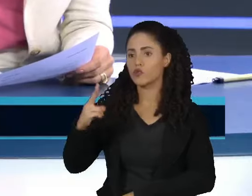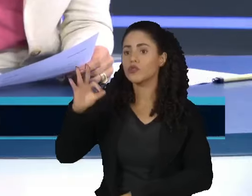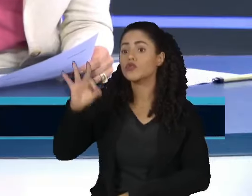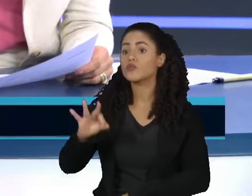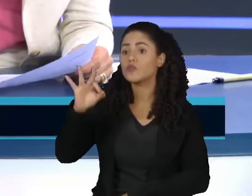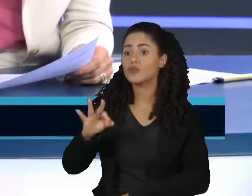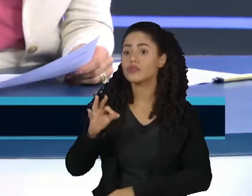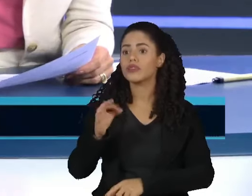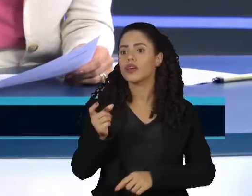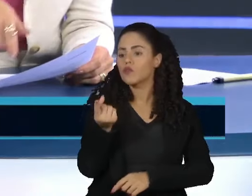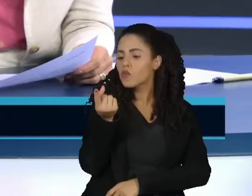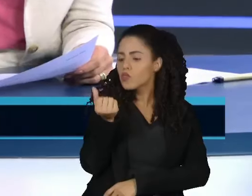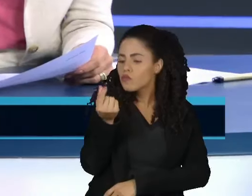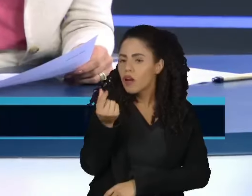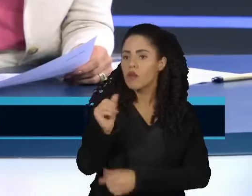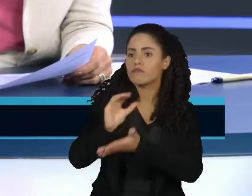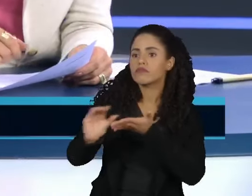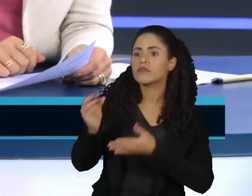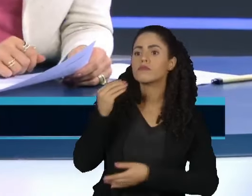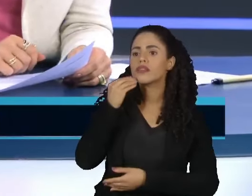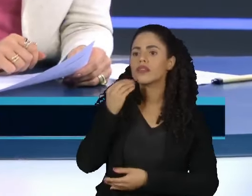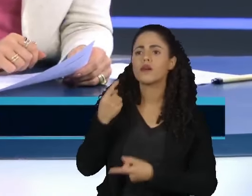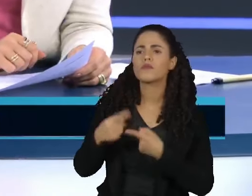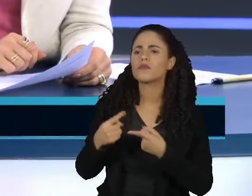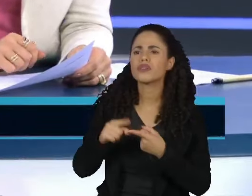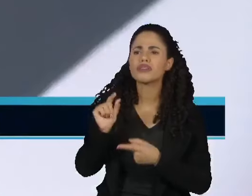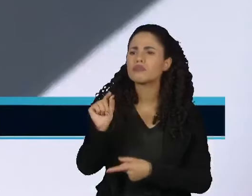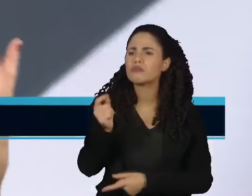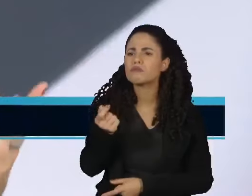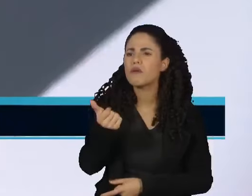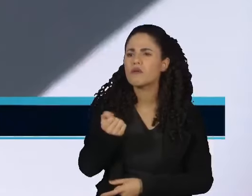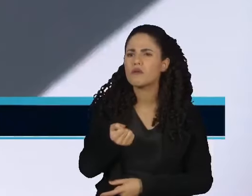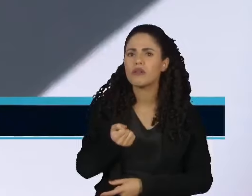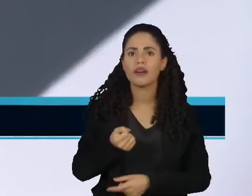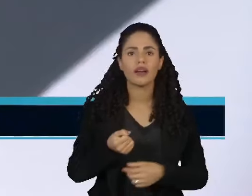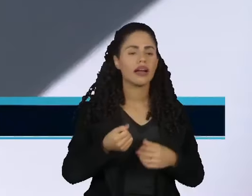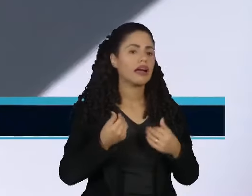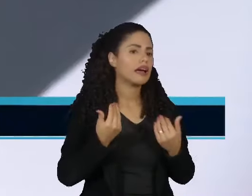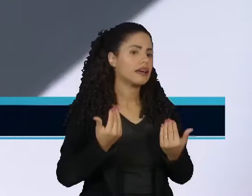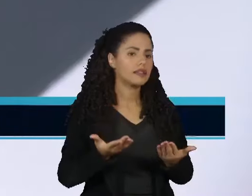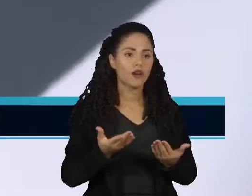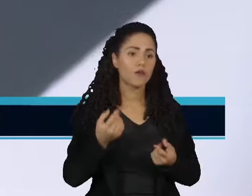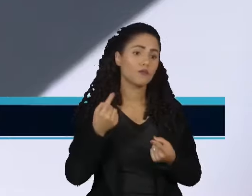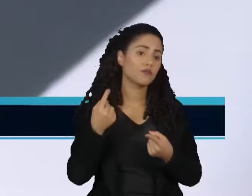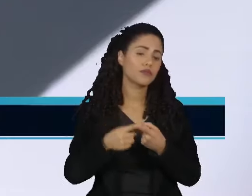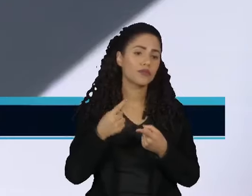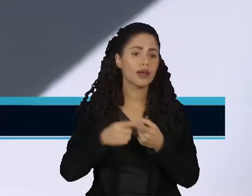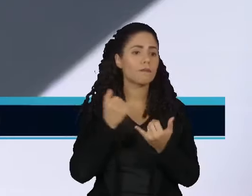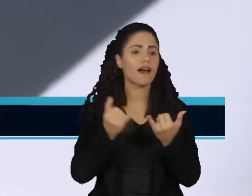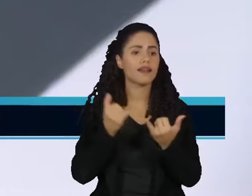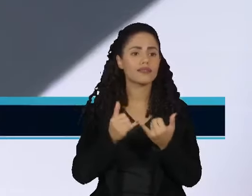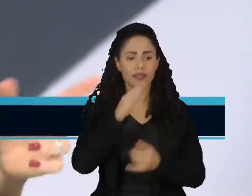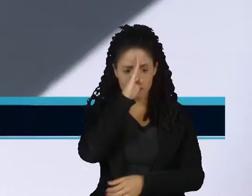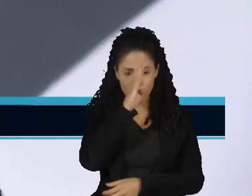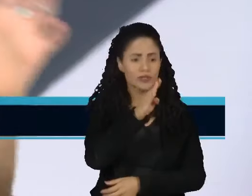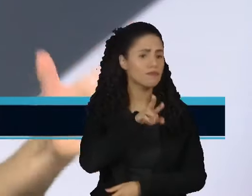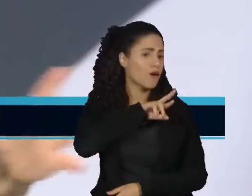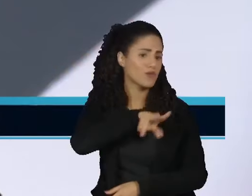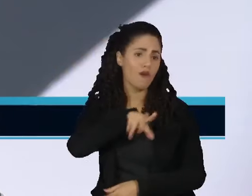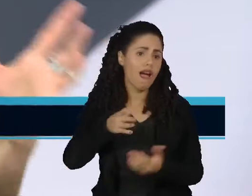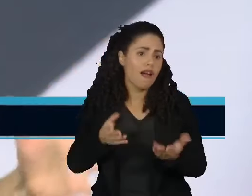0,02% das emendas para combater os incêndios? A falta total de centralidade desse tema nas ações concretas do Estado,